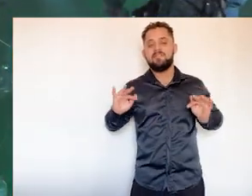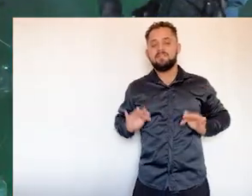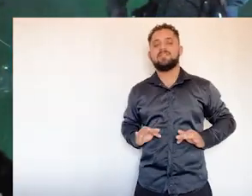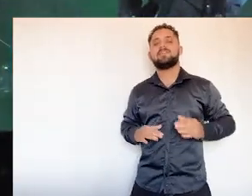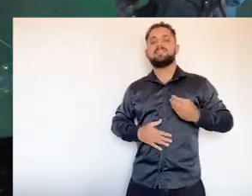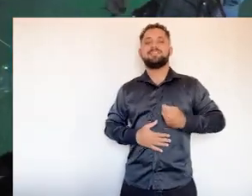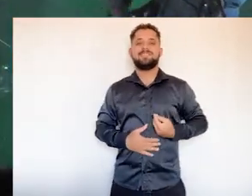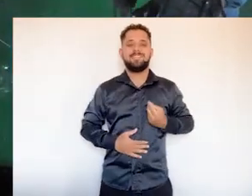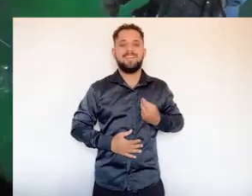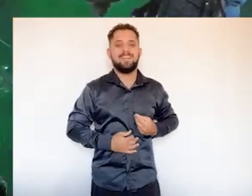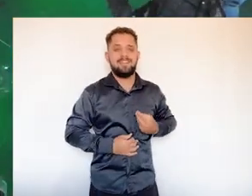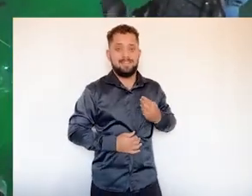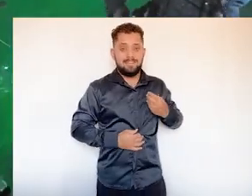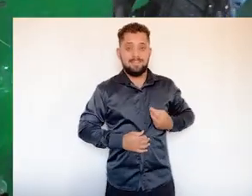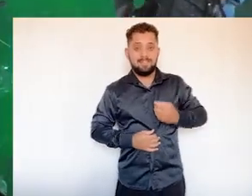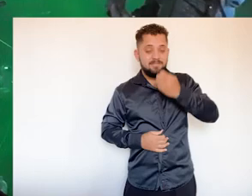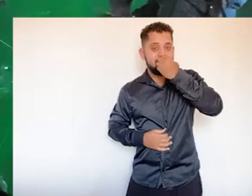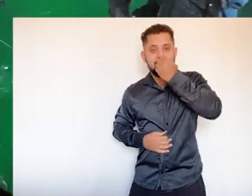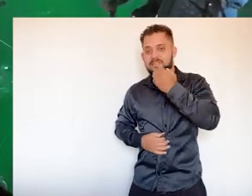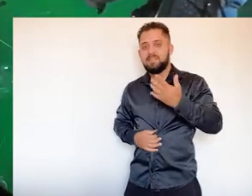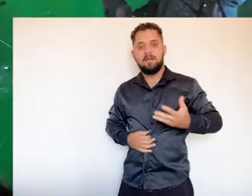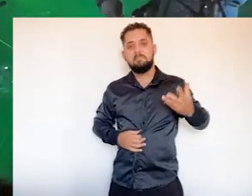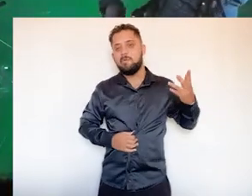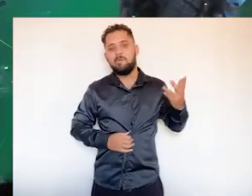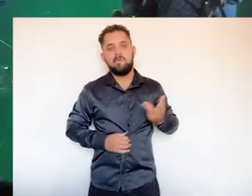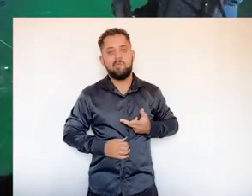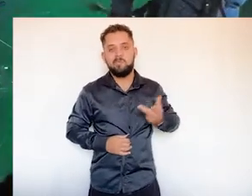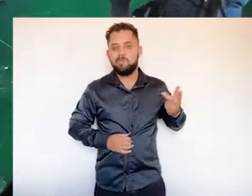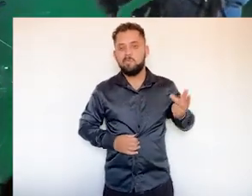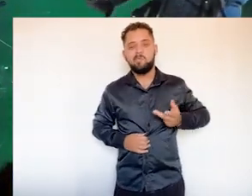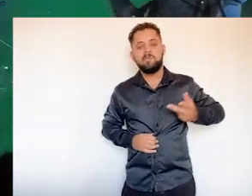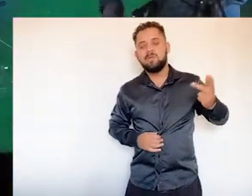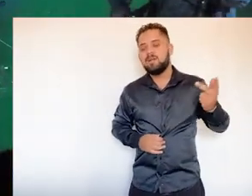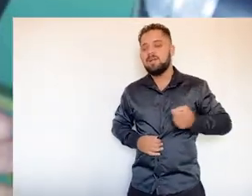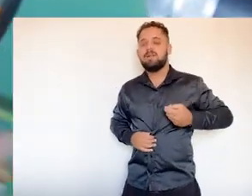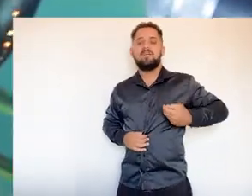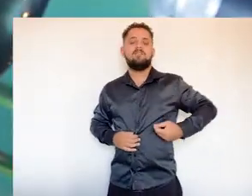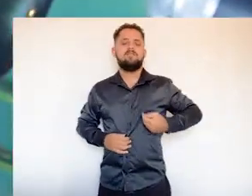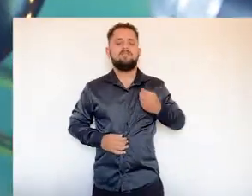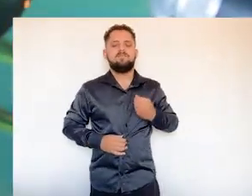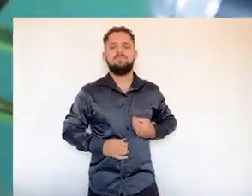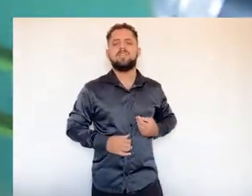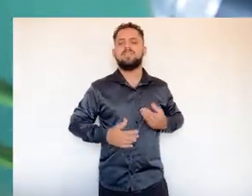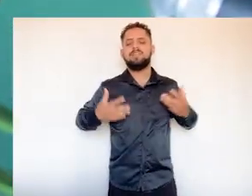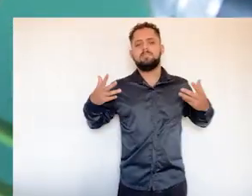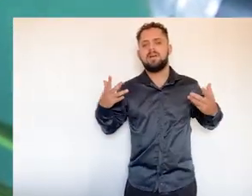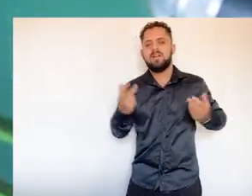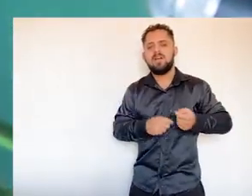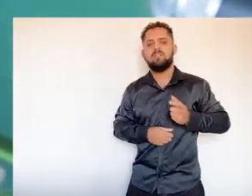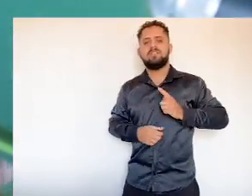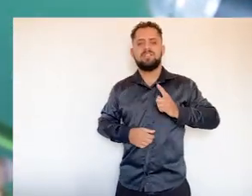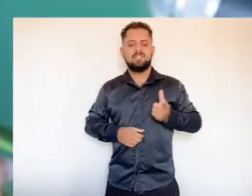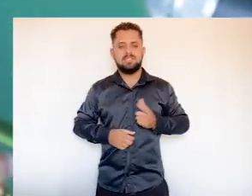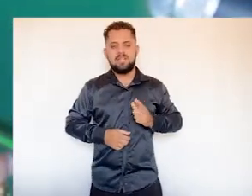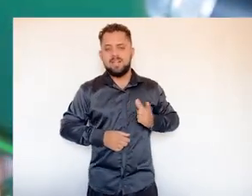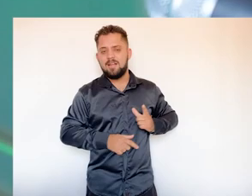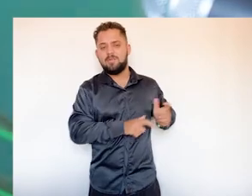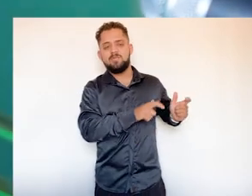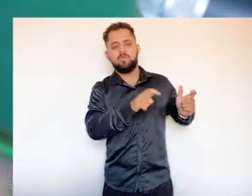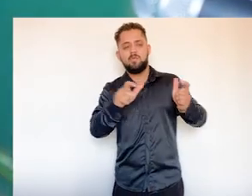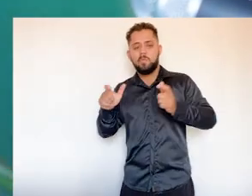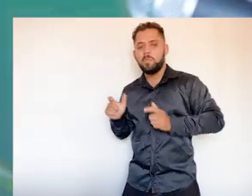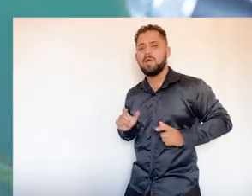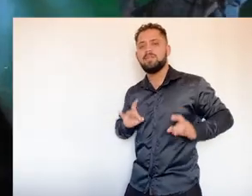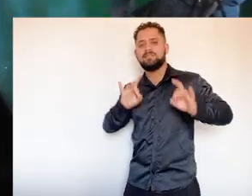bem. Oh, oh, oh, mas que vida boa! No meio da caia só sei